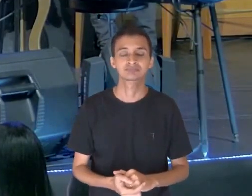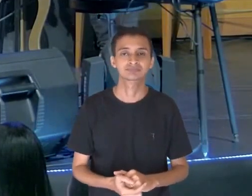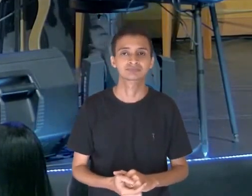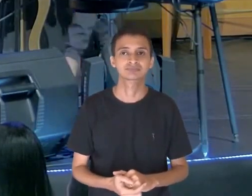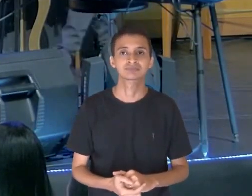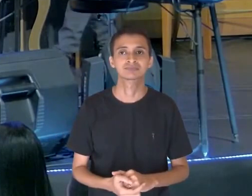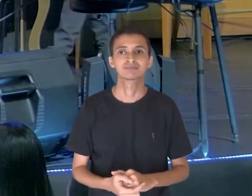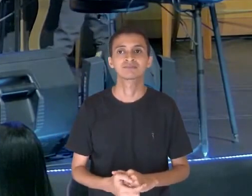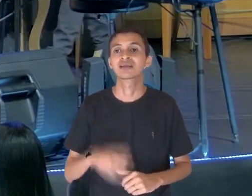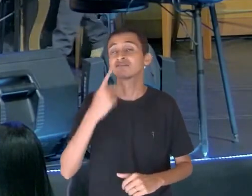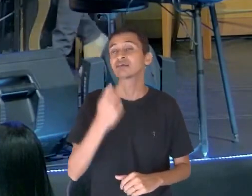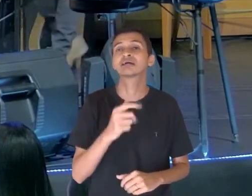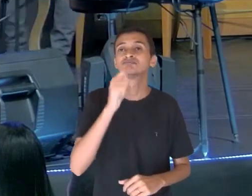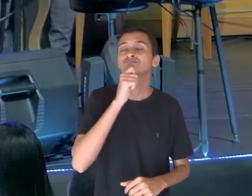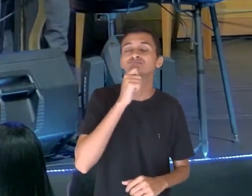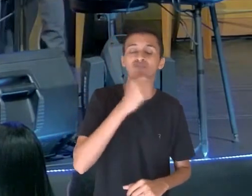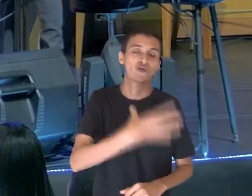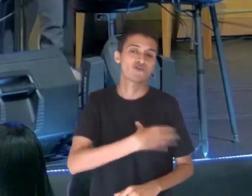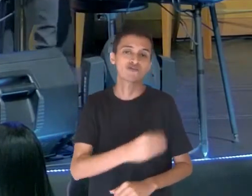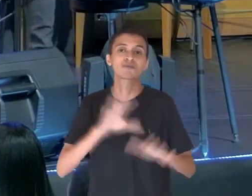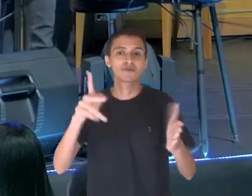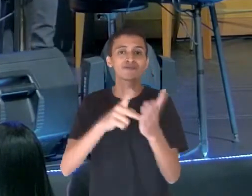A outra falava: não vai ter filho, tem dois já.